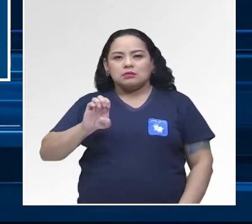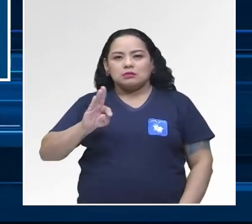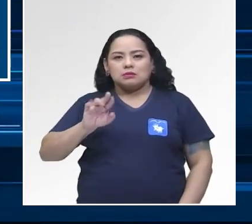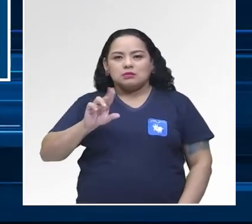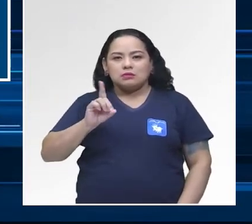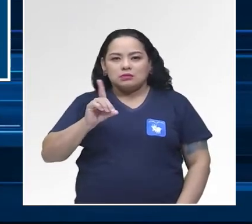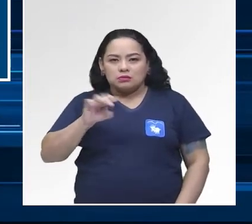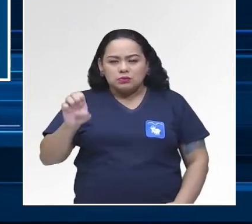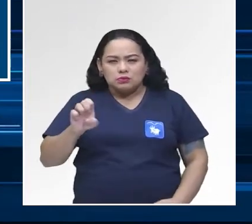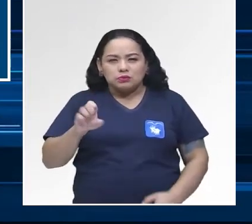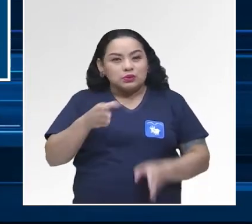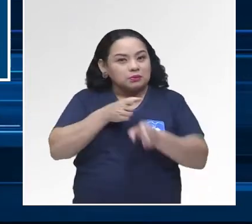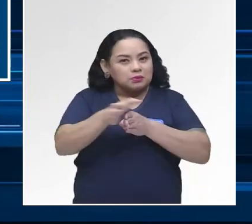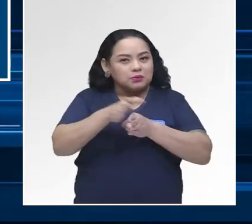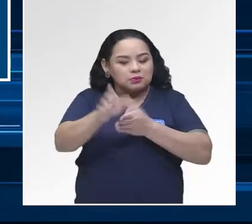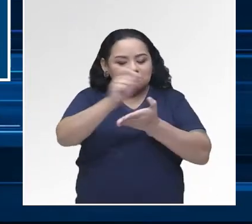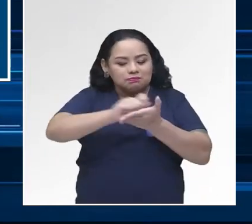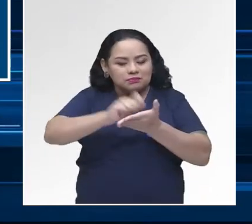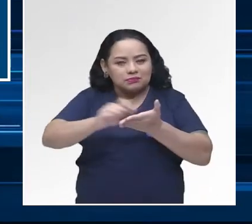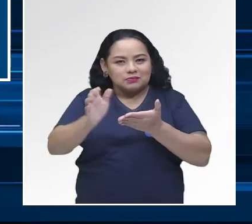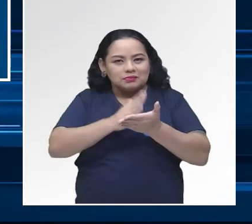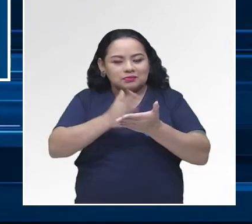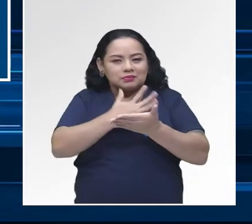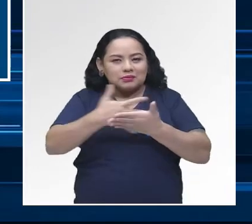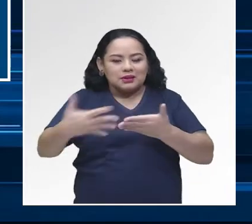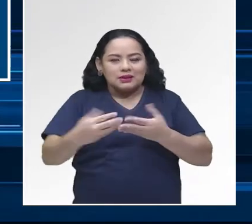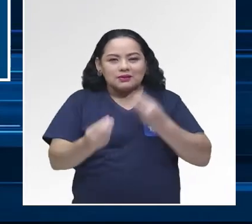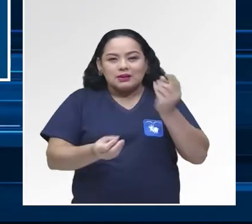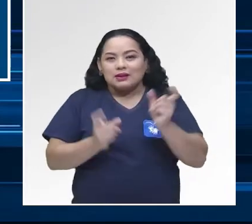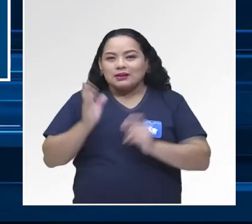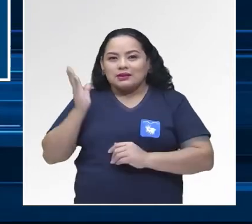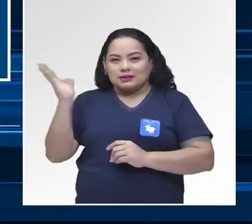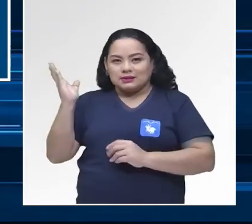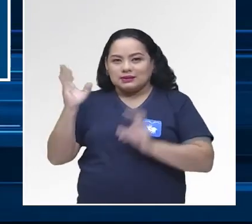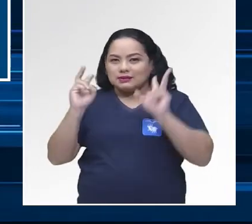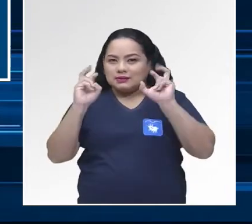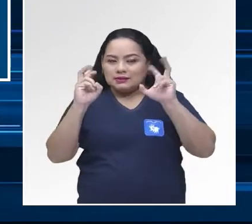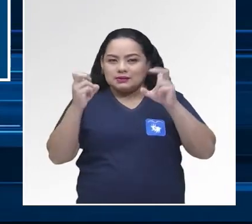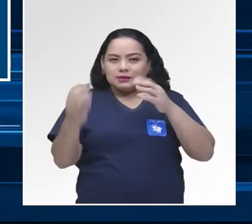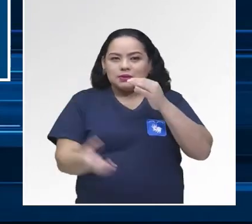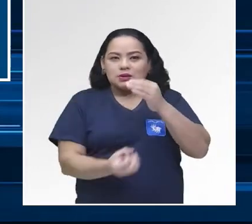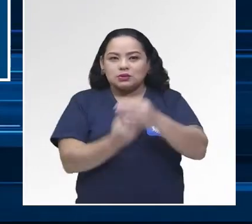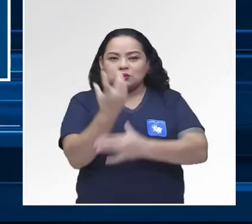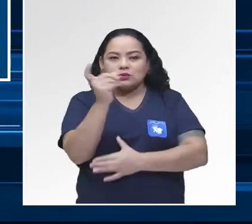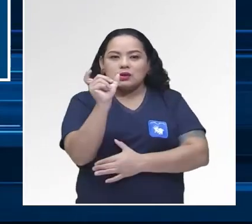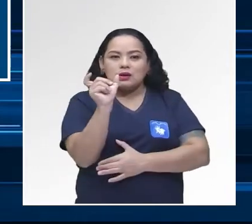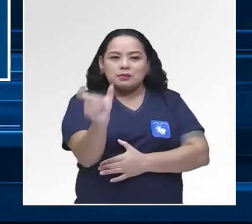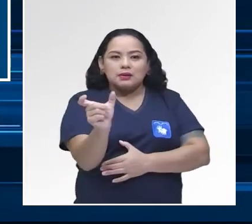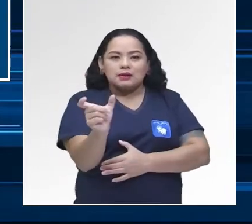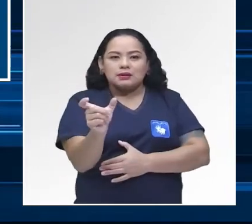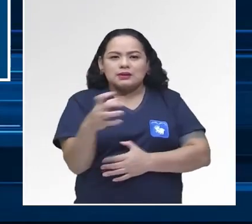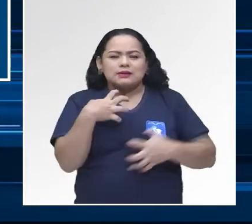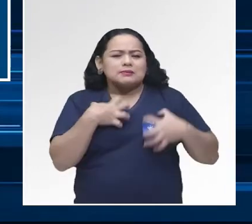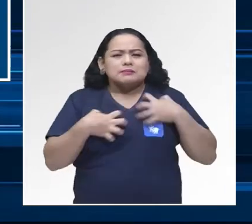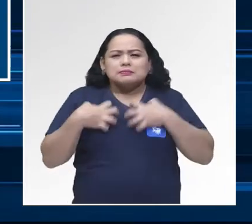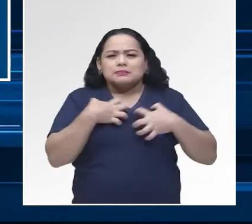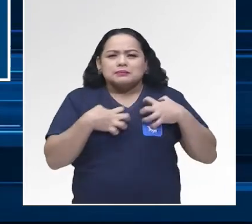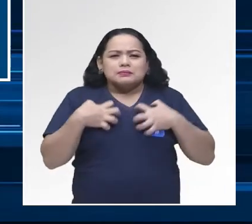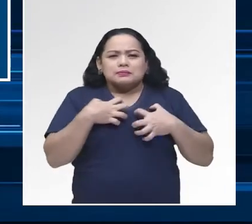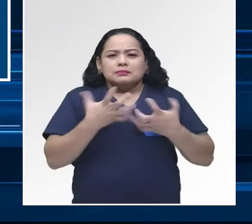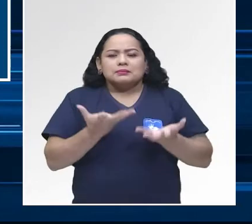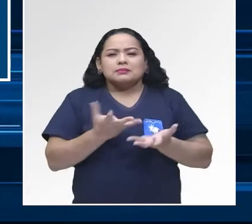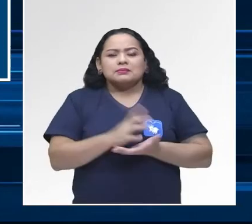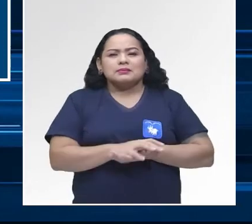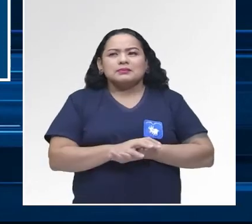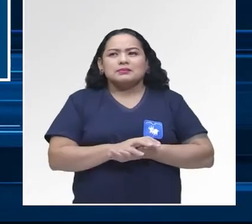aí, tá? A inquietude, pessoal, vem da palavra da inquietar, né? Você não